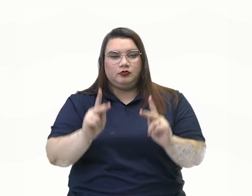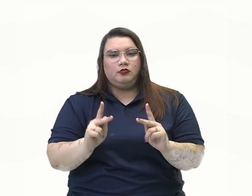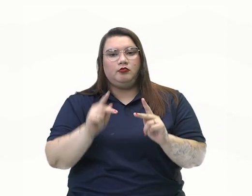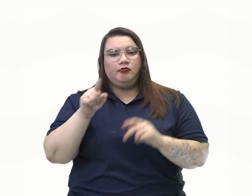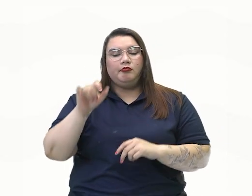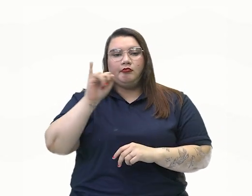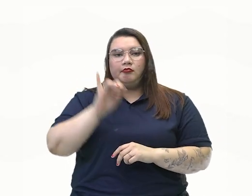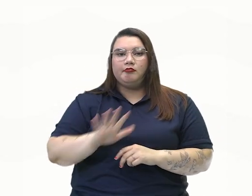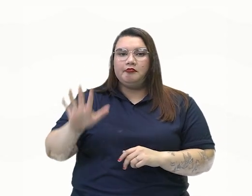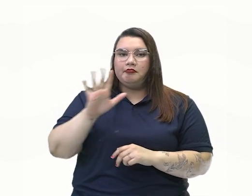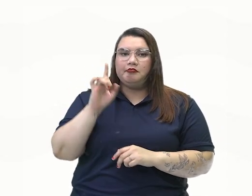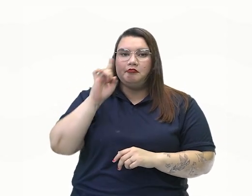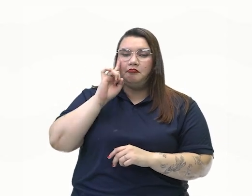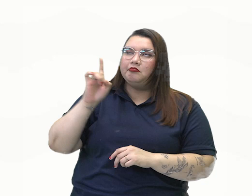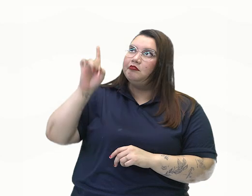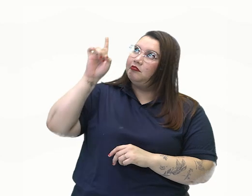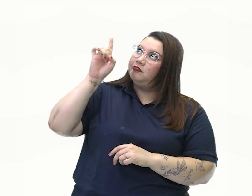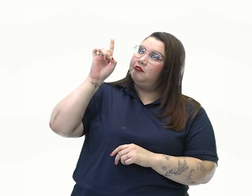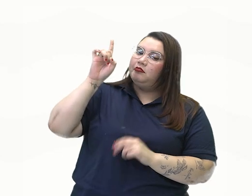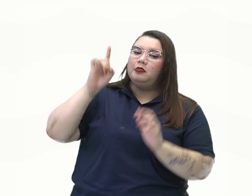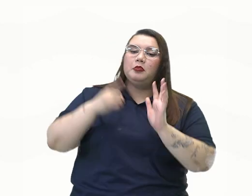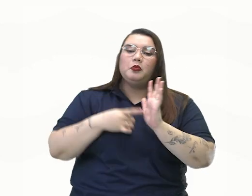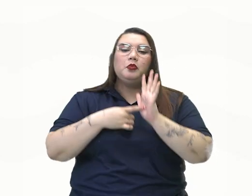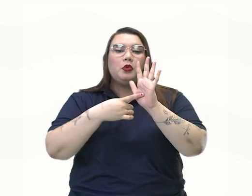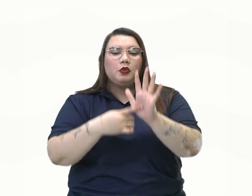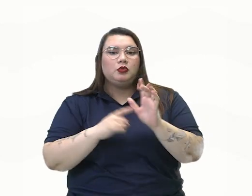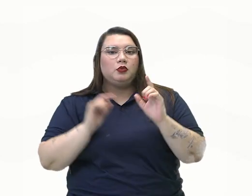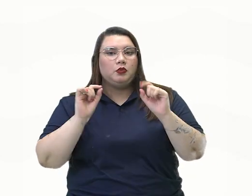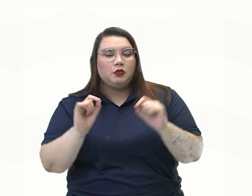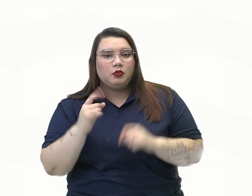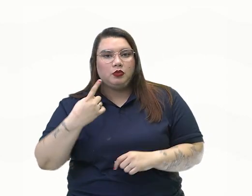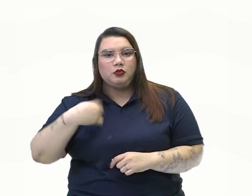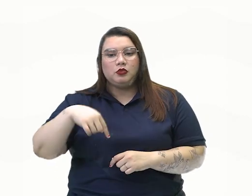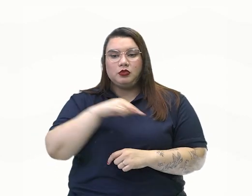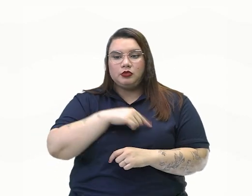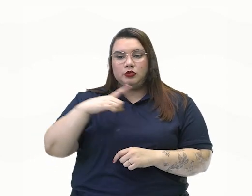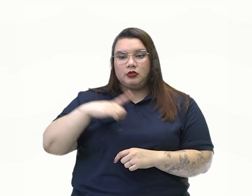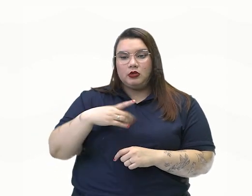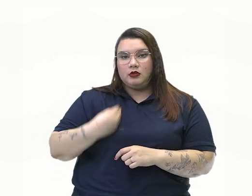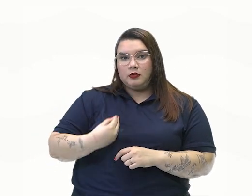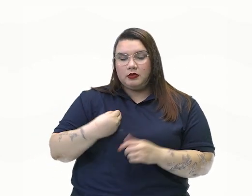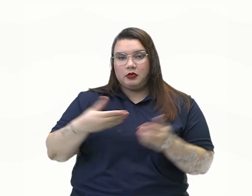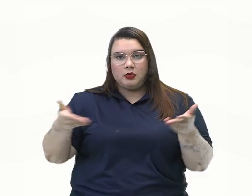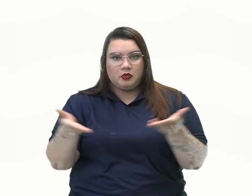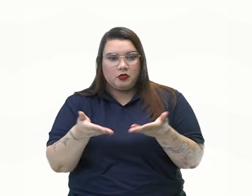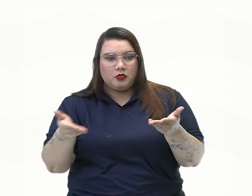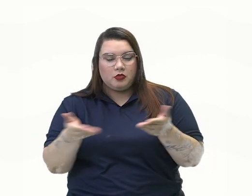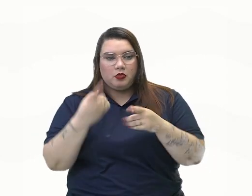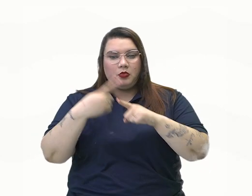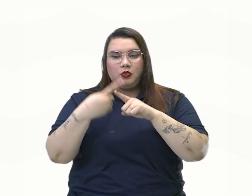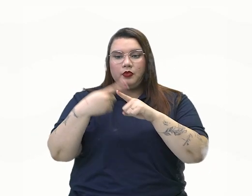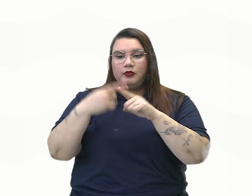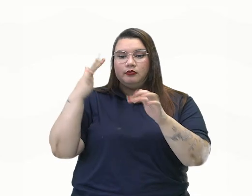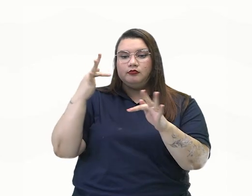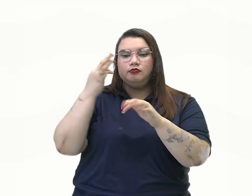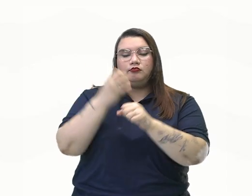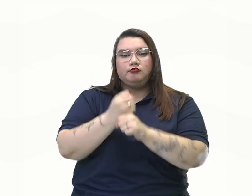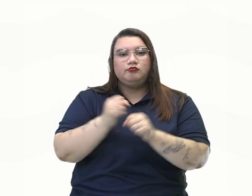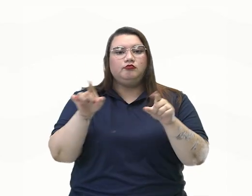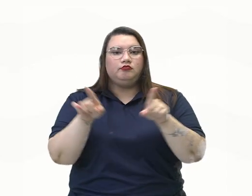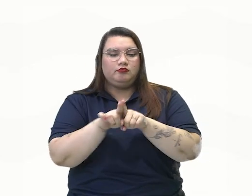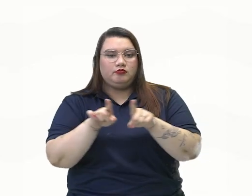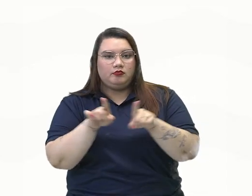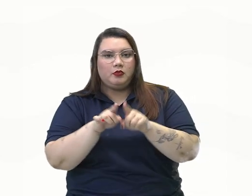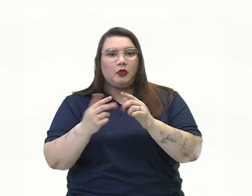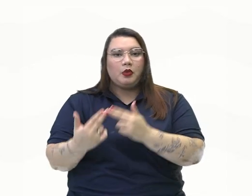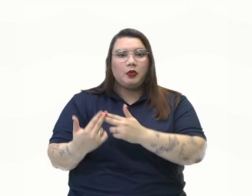sustentabilidade. E essa imagem, pessoal, reflete muito bem o que nós estamos vivendo, porque a física